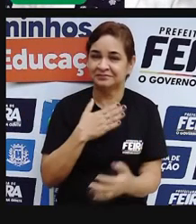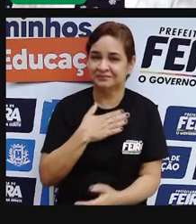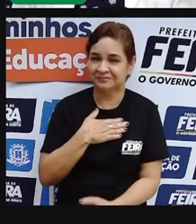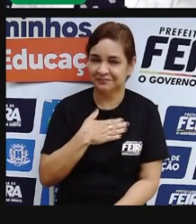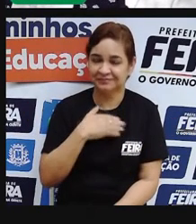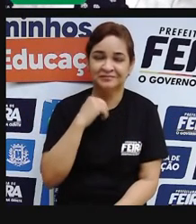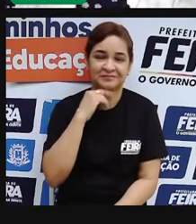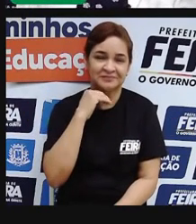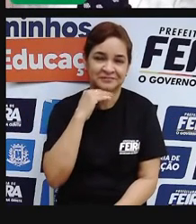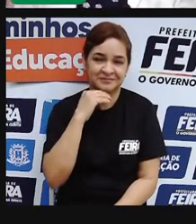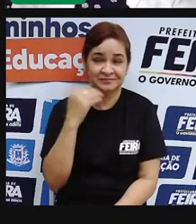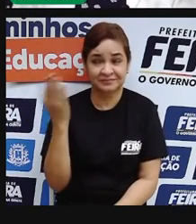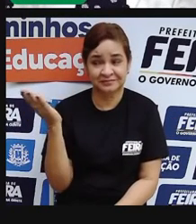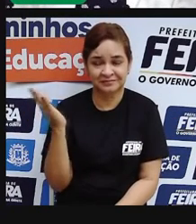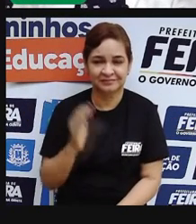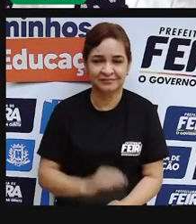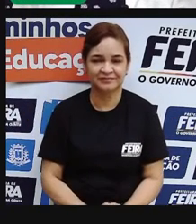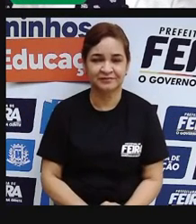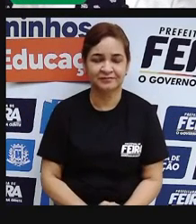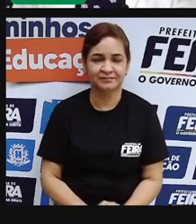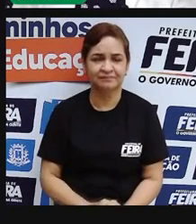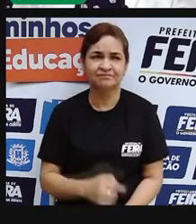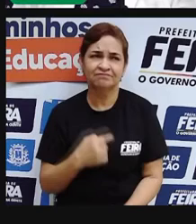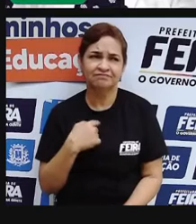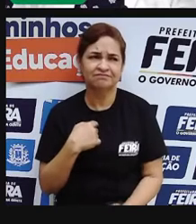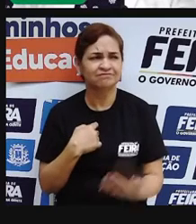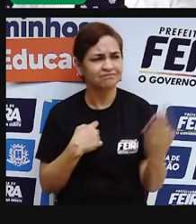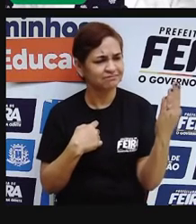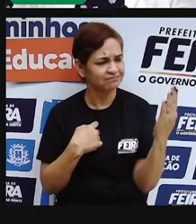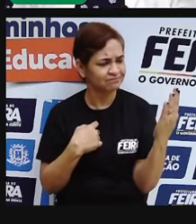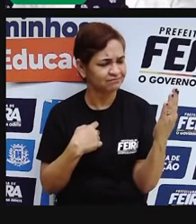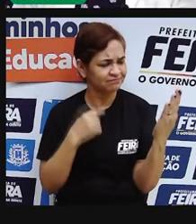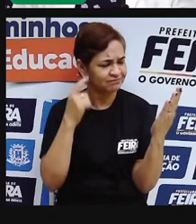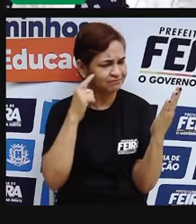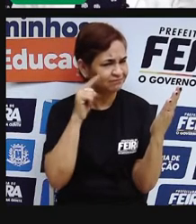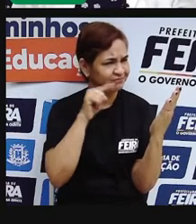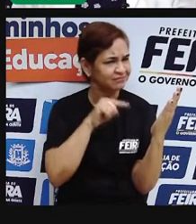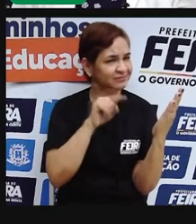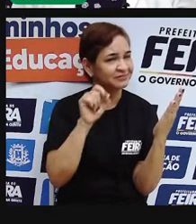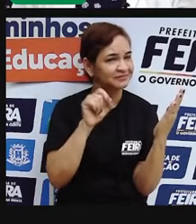minha mãe então meu espelho e a refletir essa pessoa